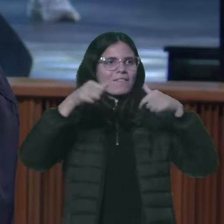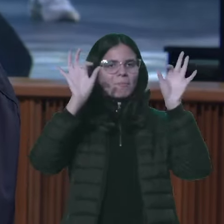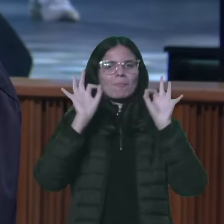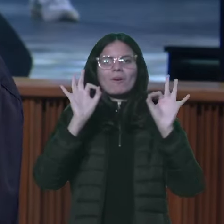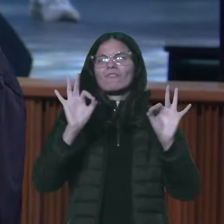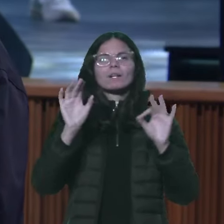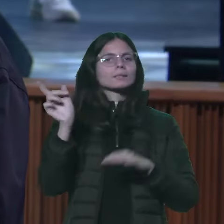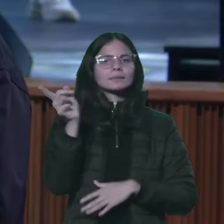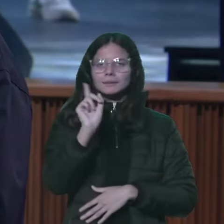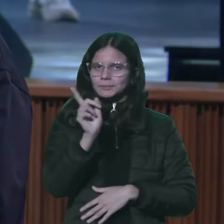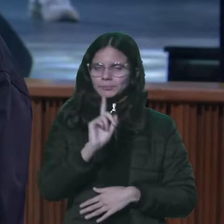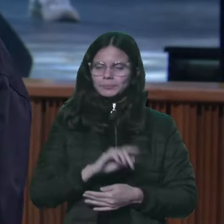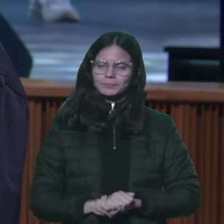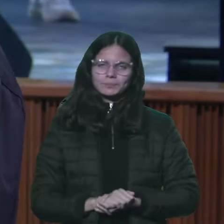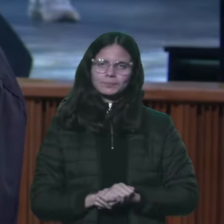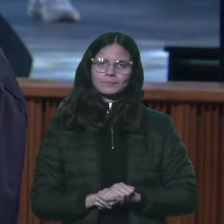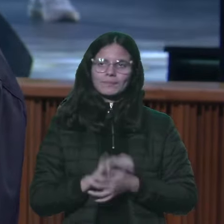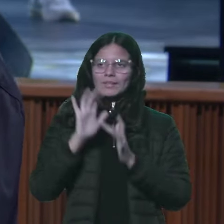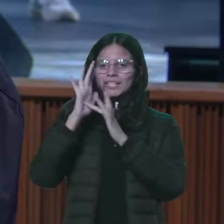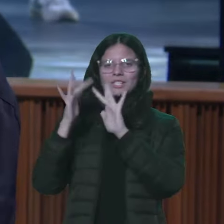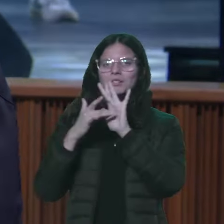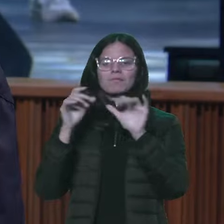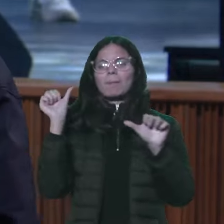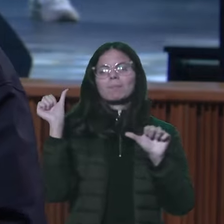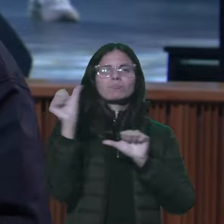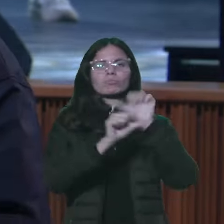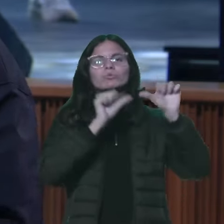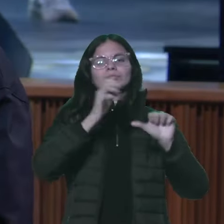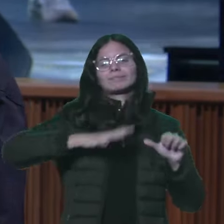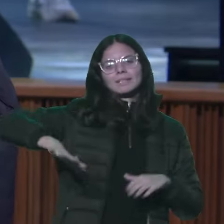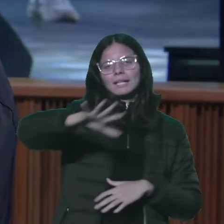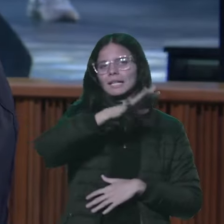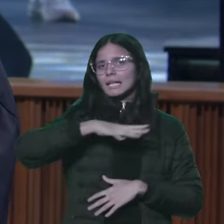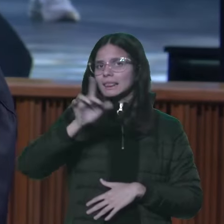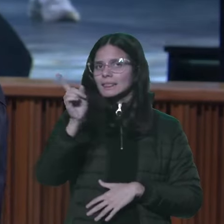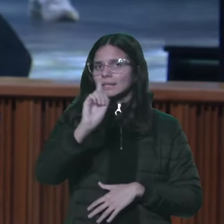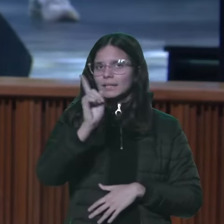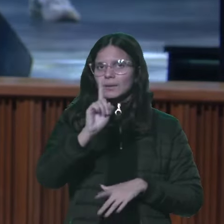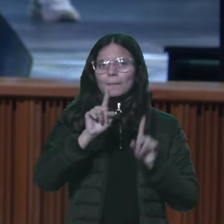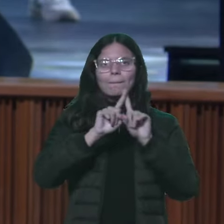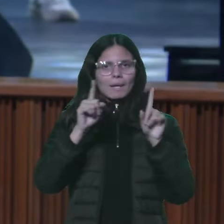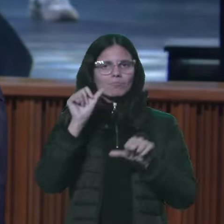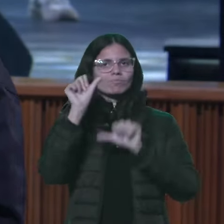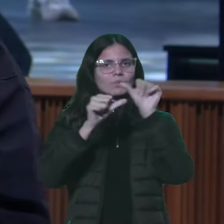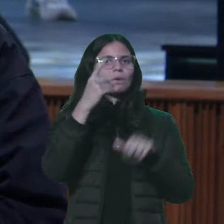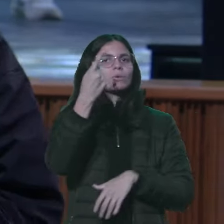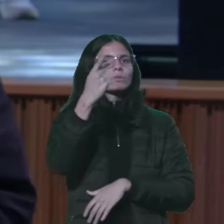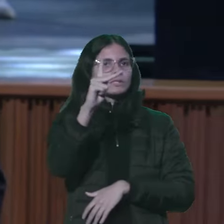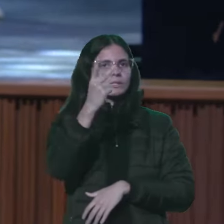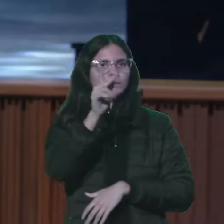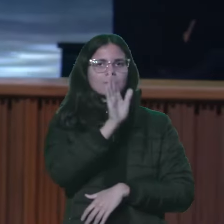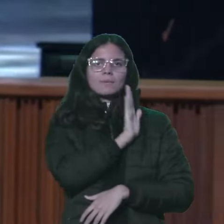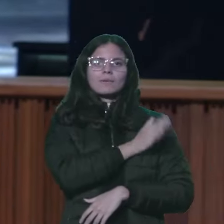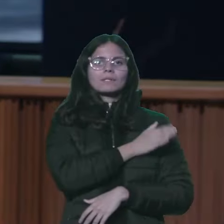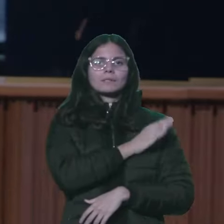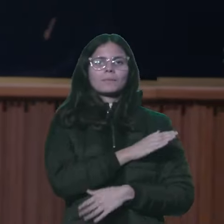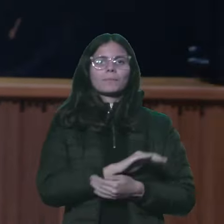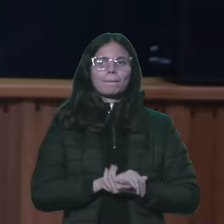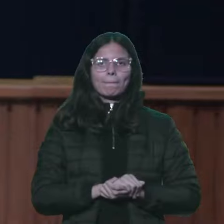não. Jesus não vai mudar o seu ambiente, Ele vai mudar o seu coração. E o seu